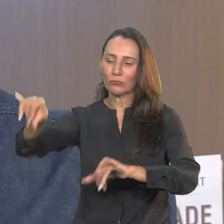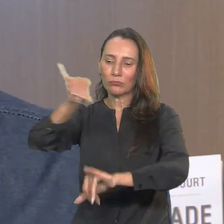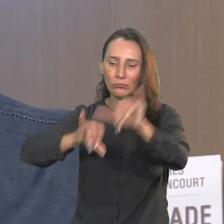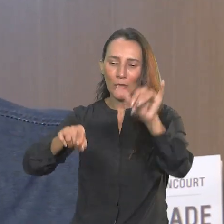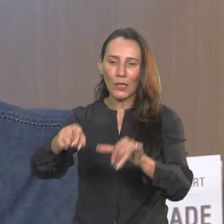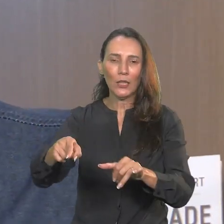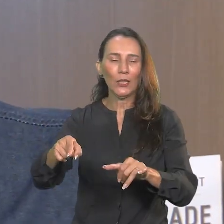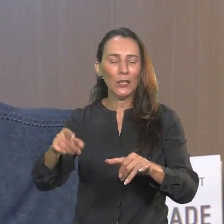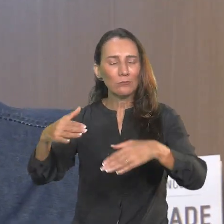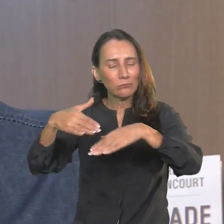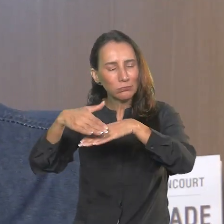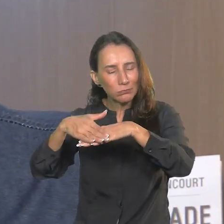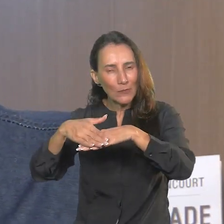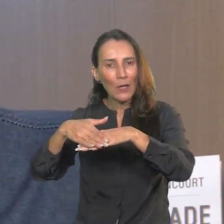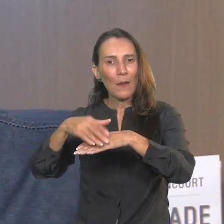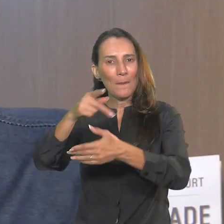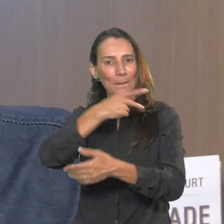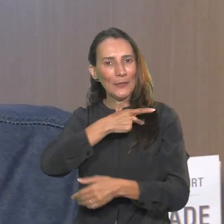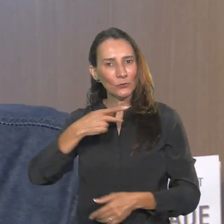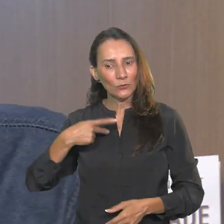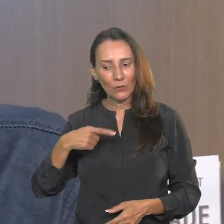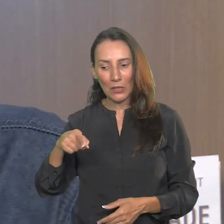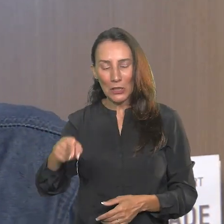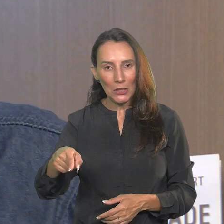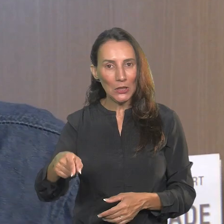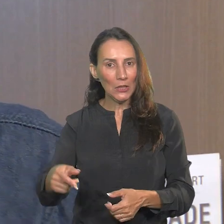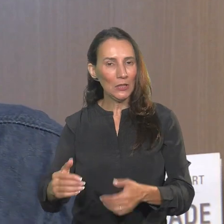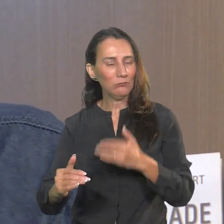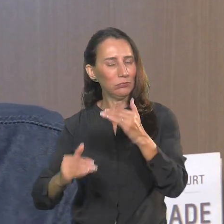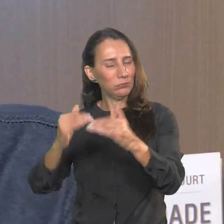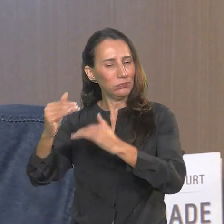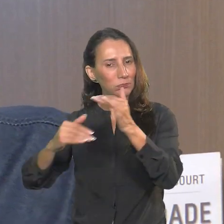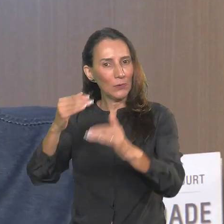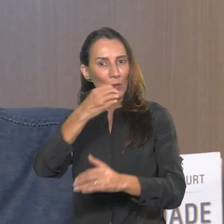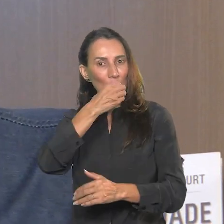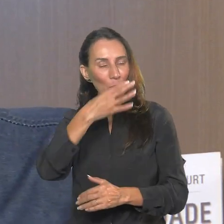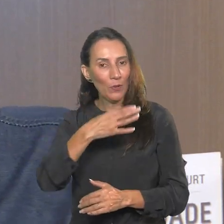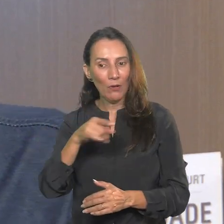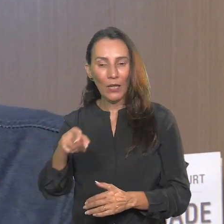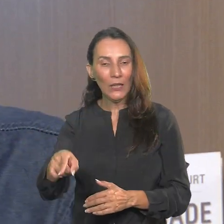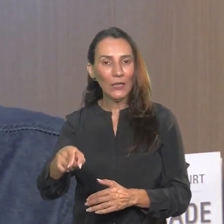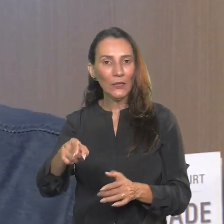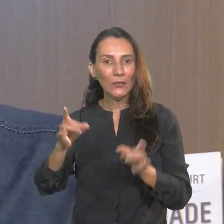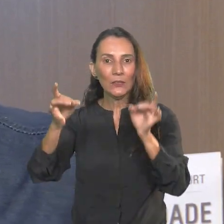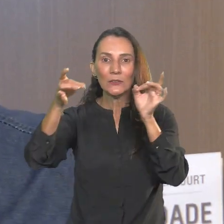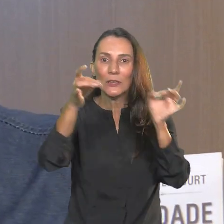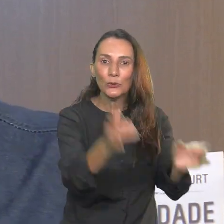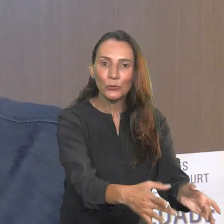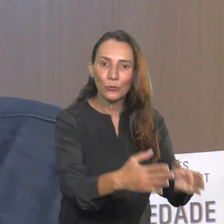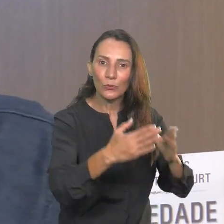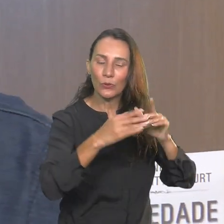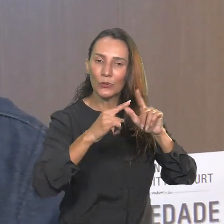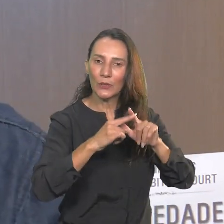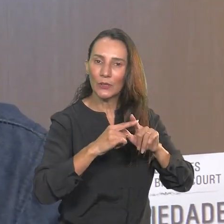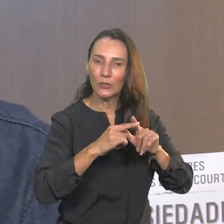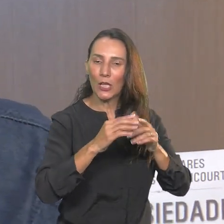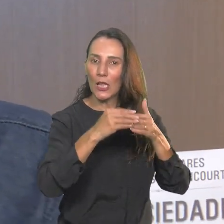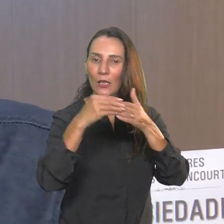pastor. Na hora que ele estava na melhor das posições lá na igreja, ele saiu e levou mais